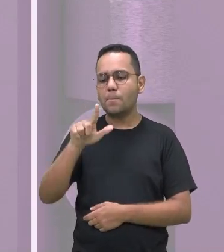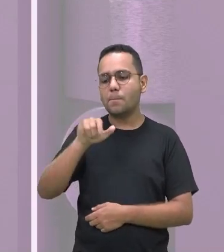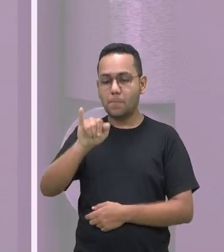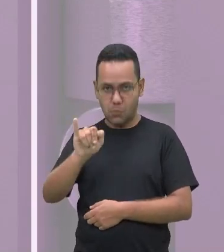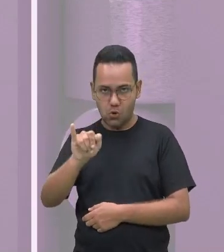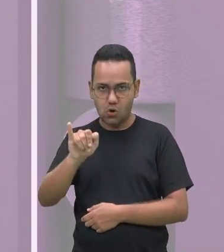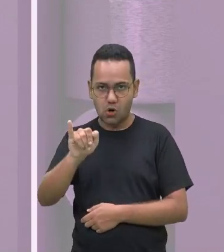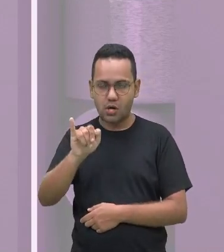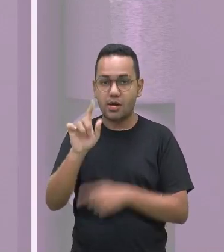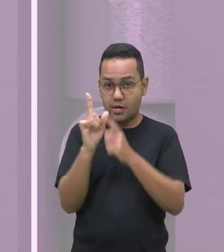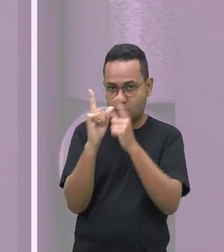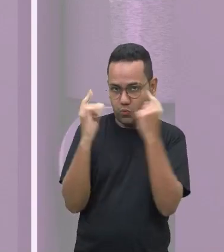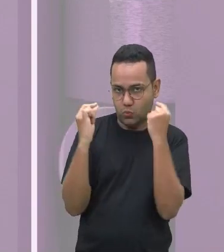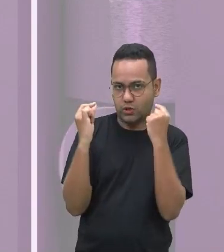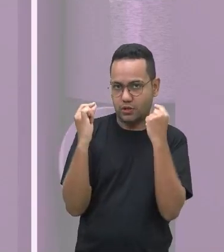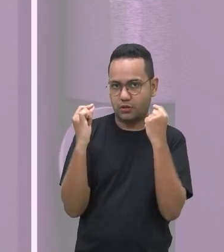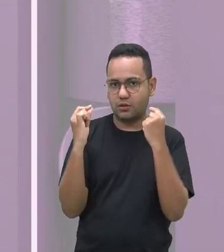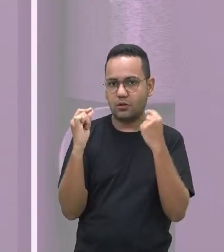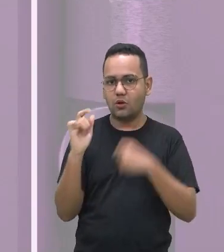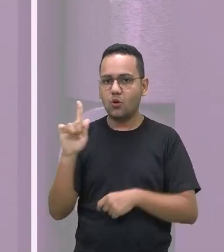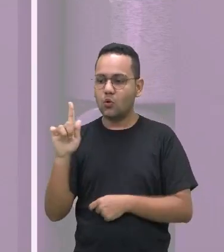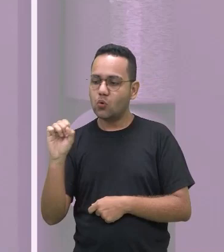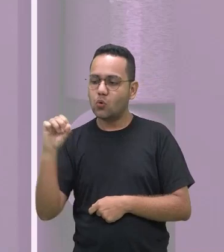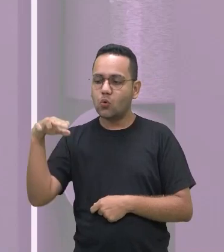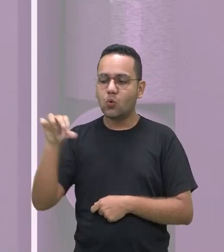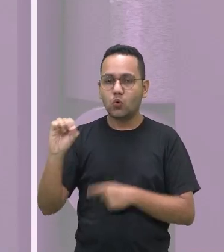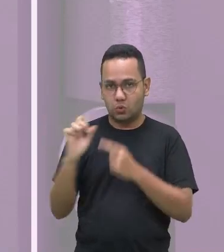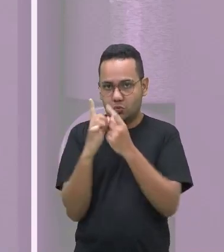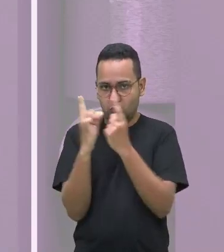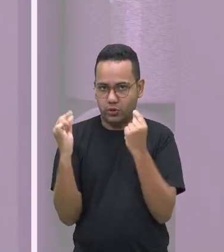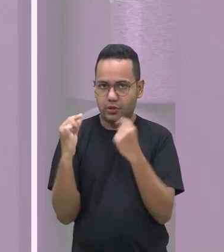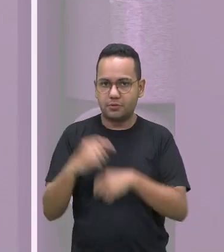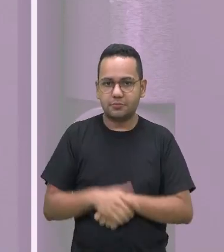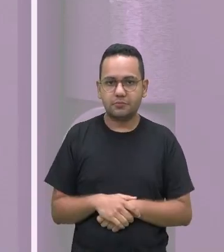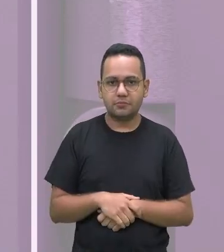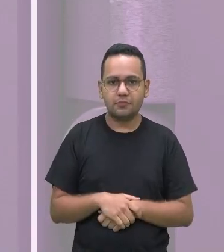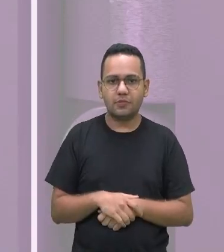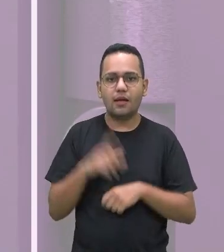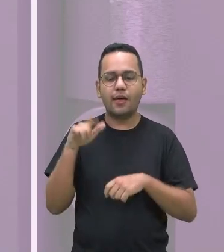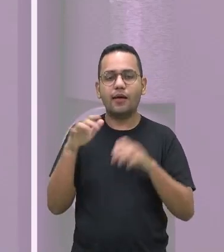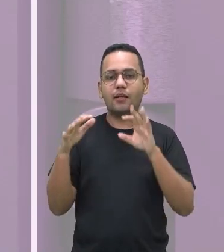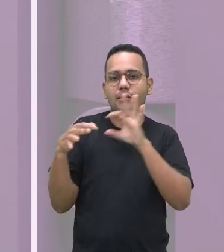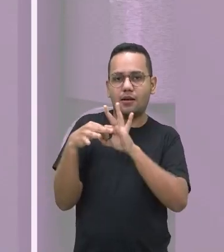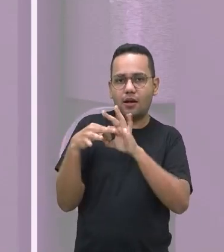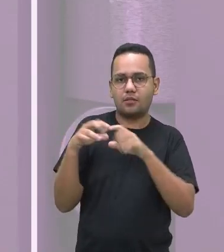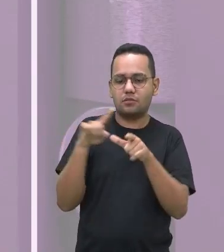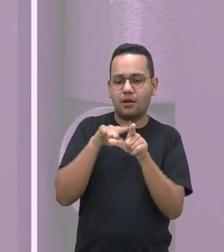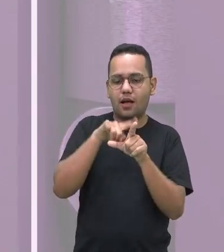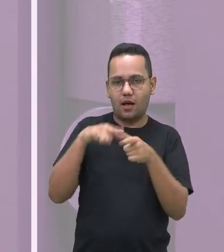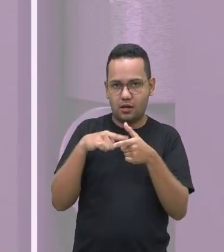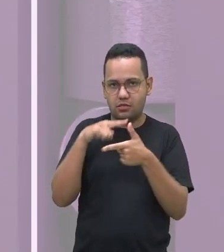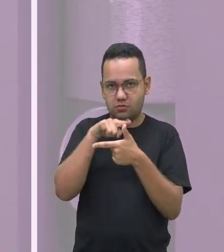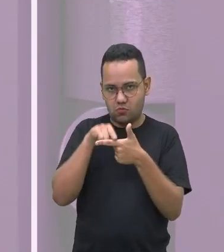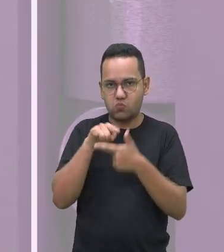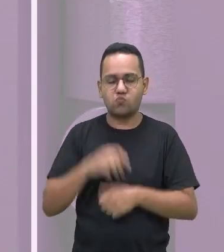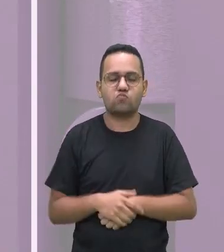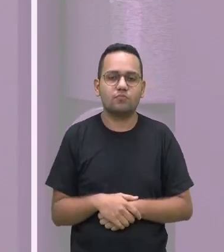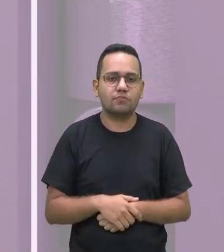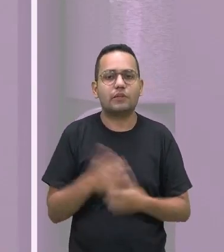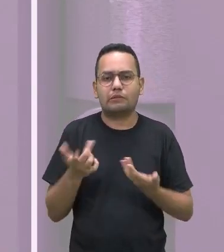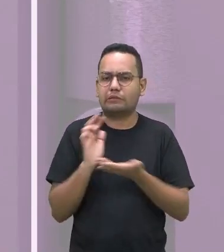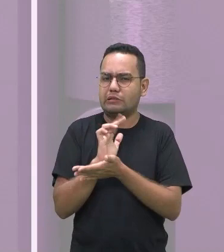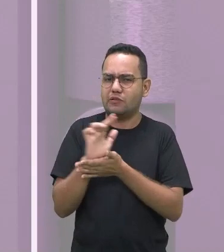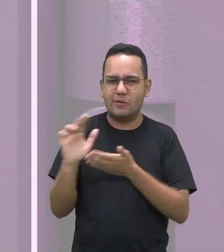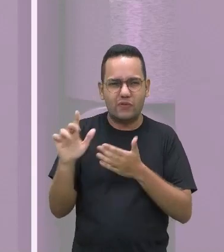do grego, e gonos, também grego, nos remete a ângulos. Então, polígonos, vários ângulos.